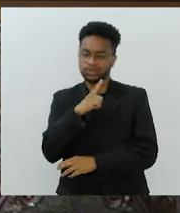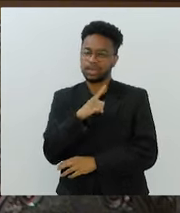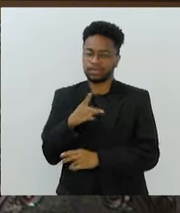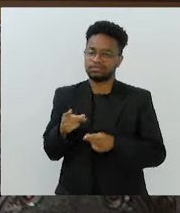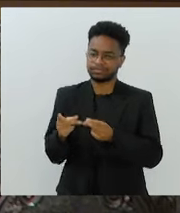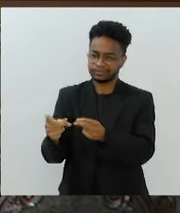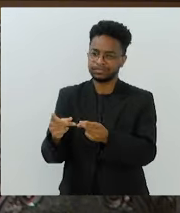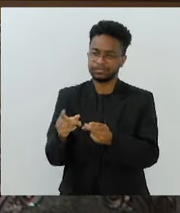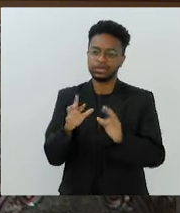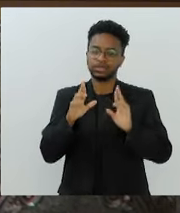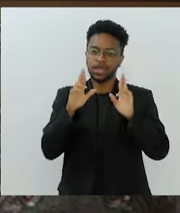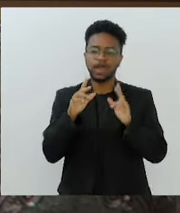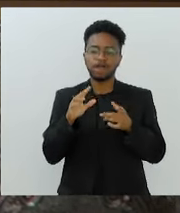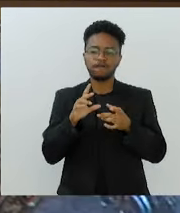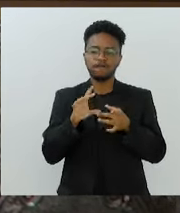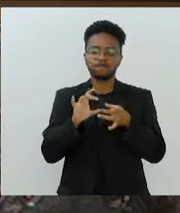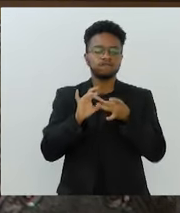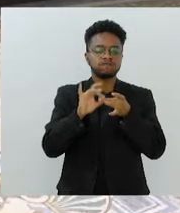força esteja com todos nós.